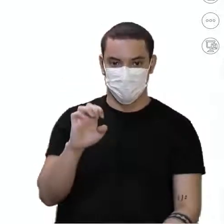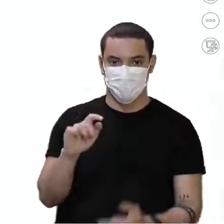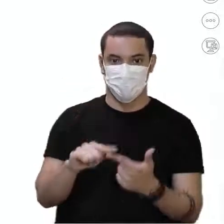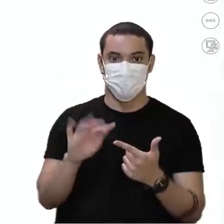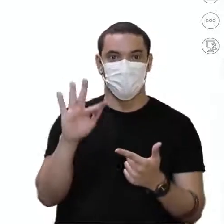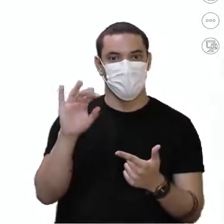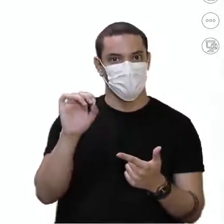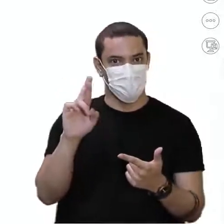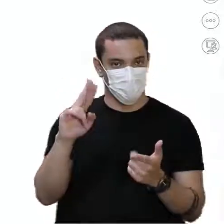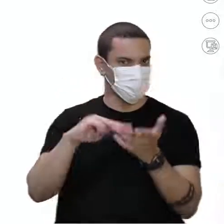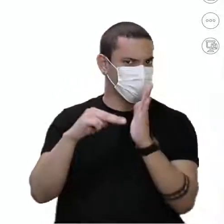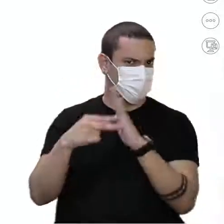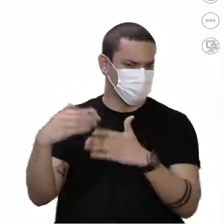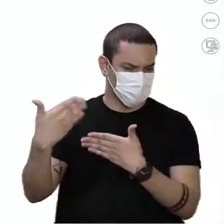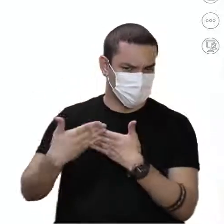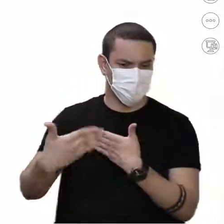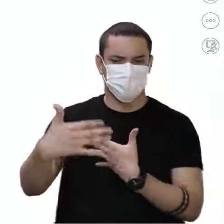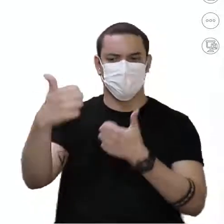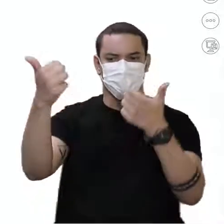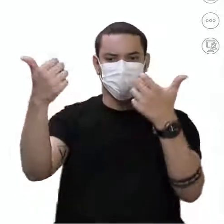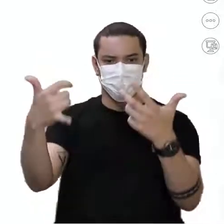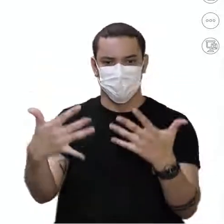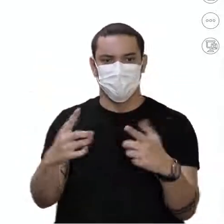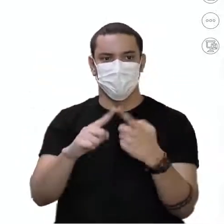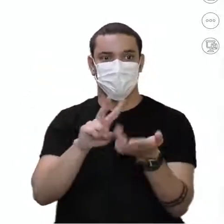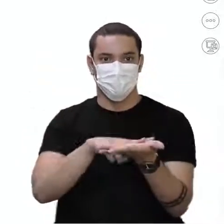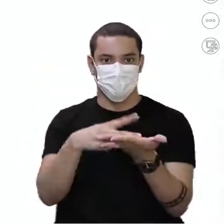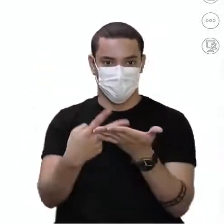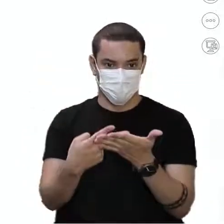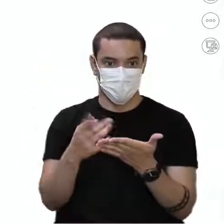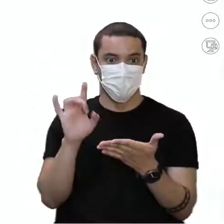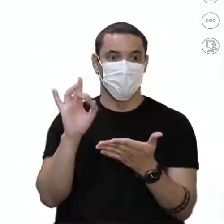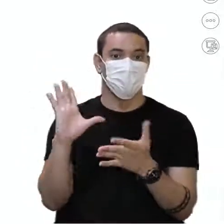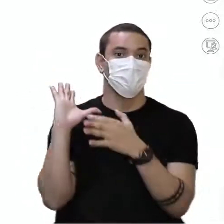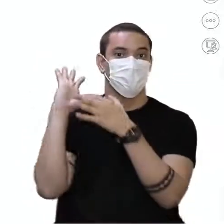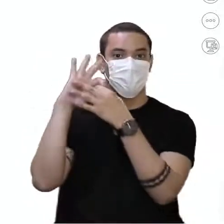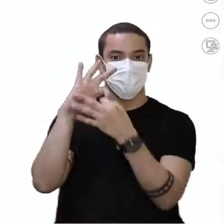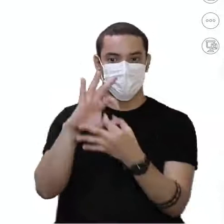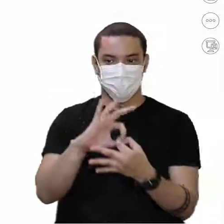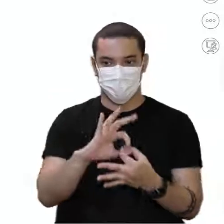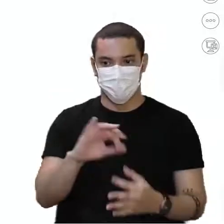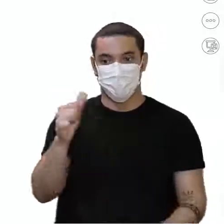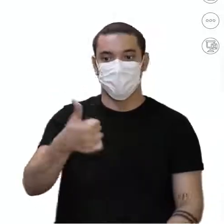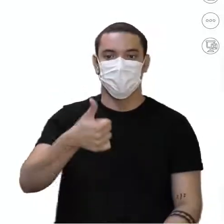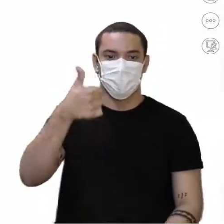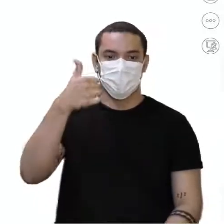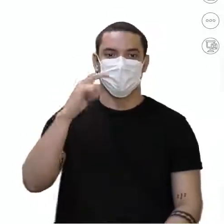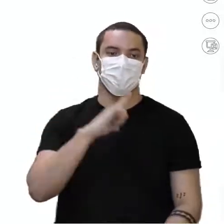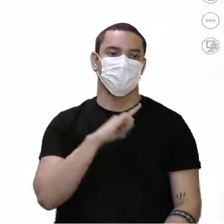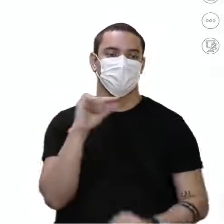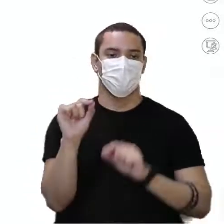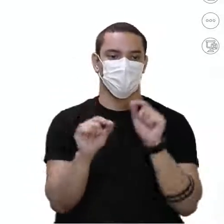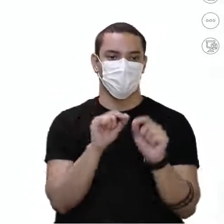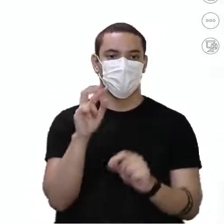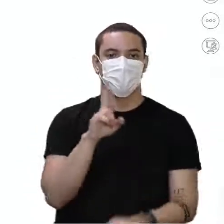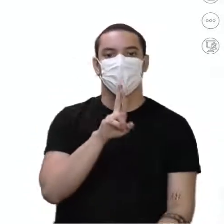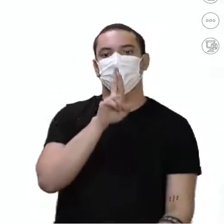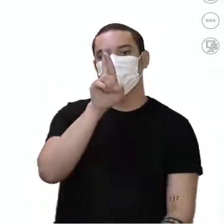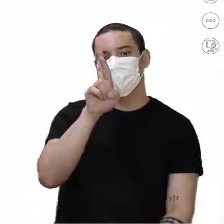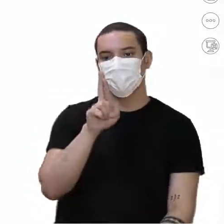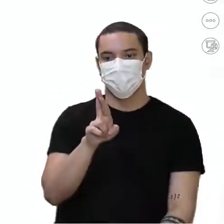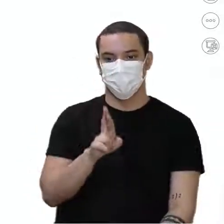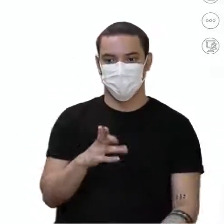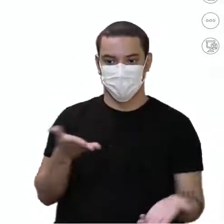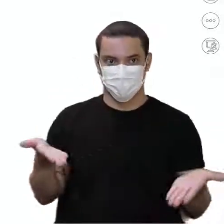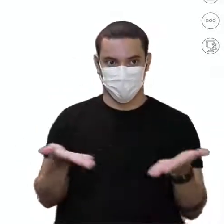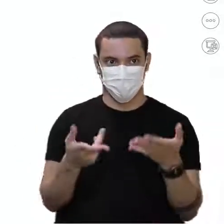não vou falar o que significa, já vamos chegar na tradução delas, deixa eu colocá-las em contexto primeiro. Aí temos também que falar sobre resultados